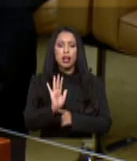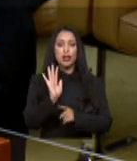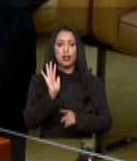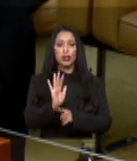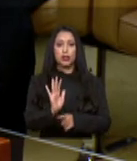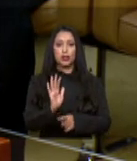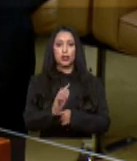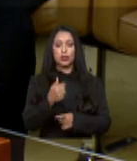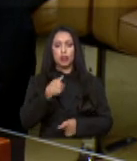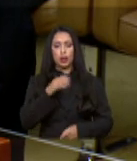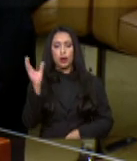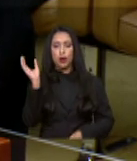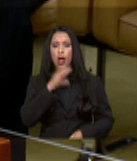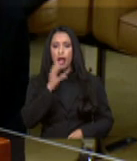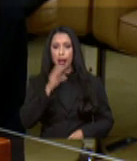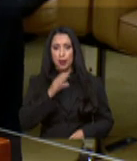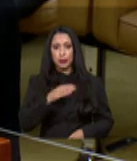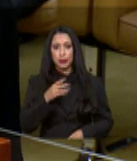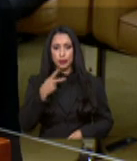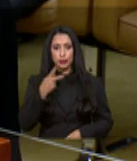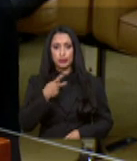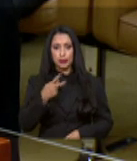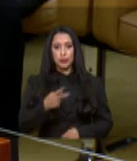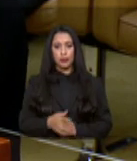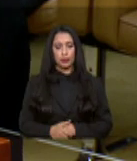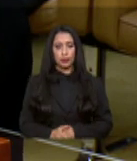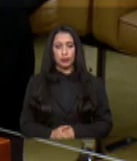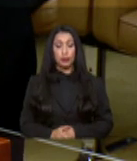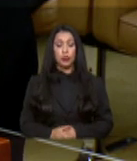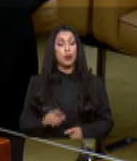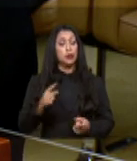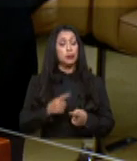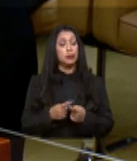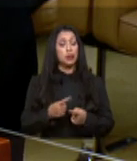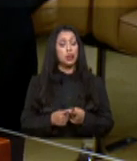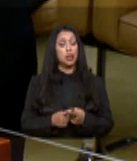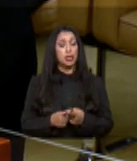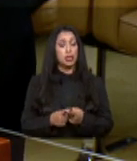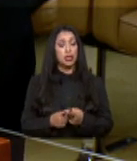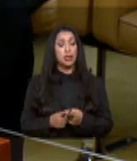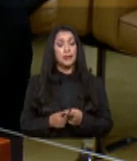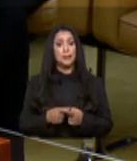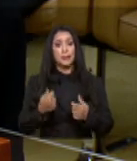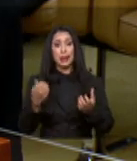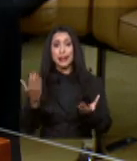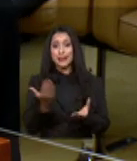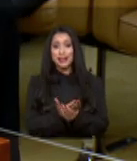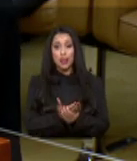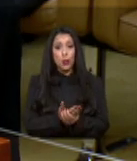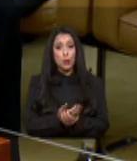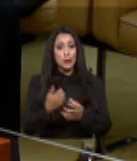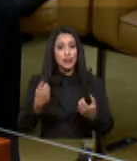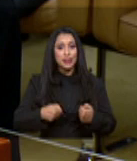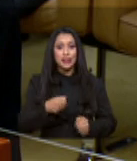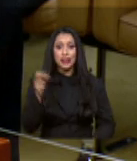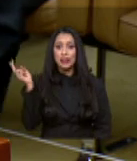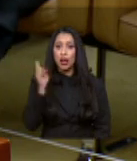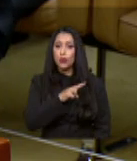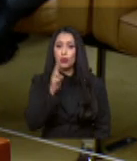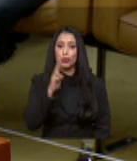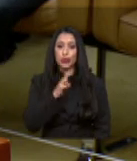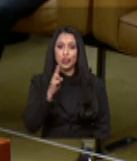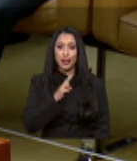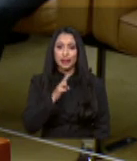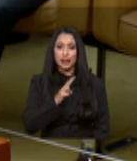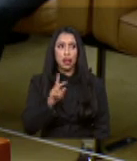corte, serei breve. E serei breve porque essa ação demanda urgência. E essa urgência, Excelências, não